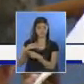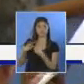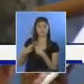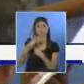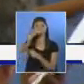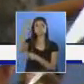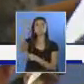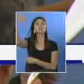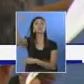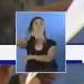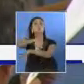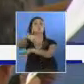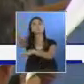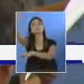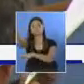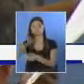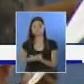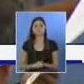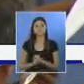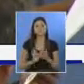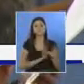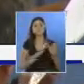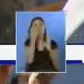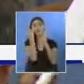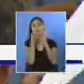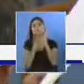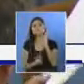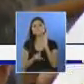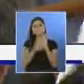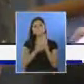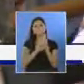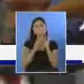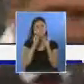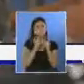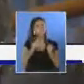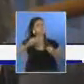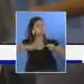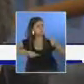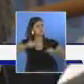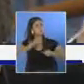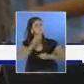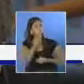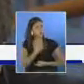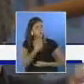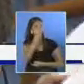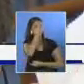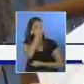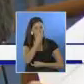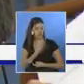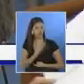nenhum. Então os meus eleitores, sim. O projeto, ele é um projeto que poderia ser discutido com